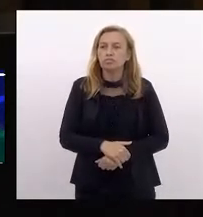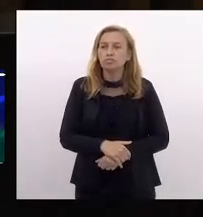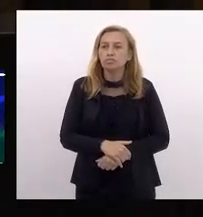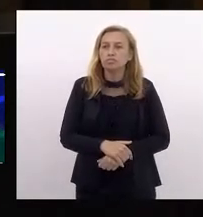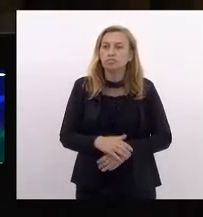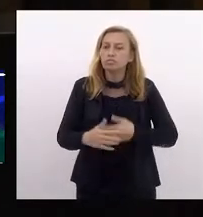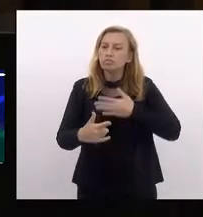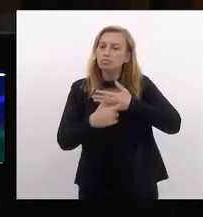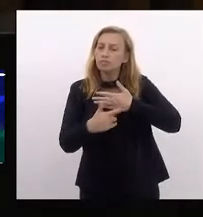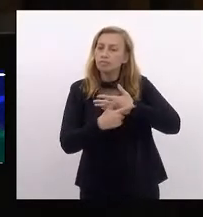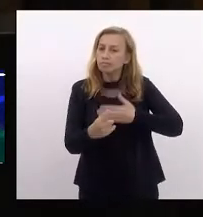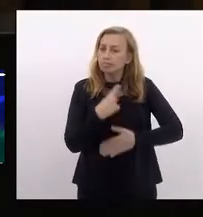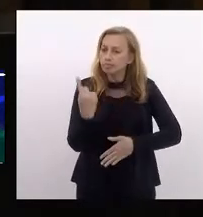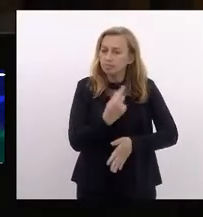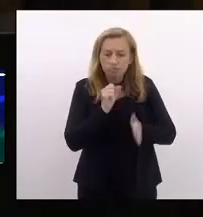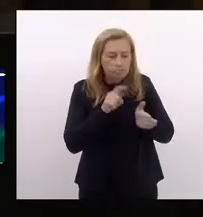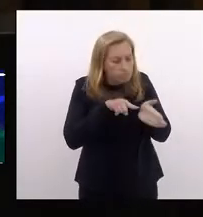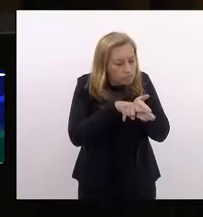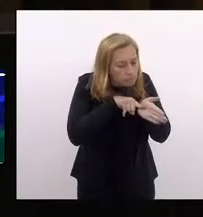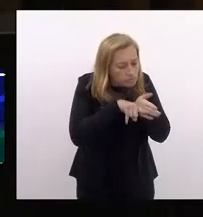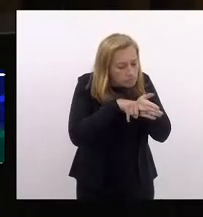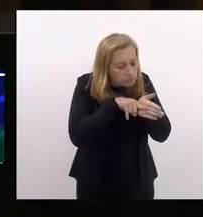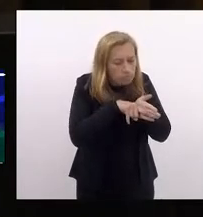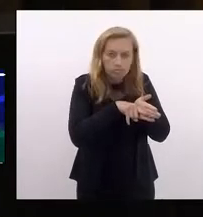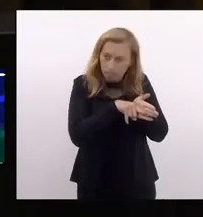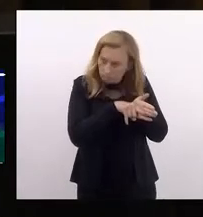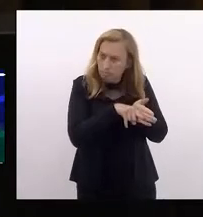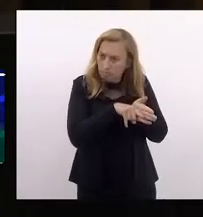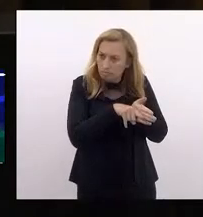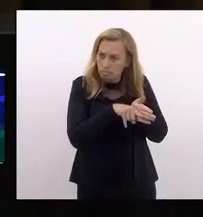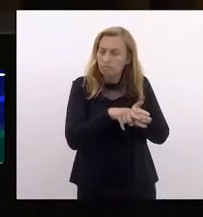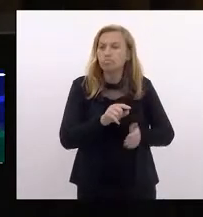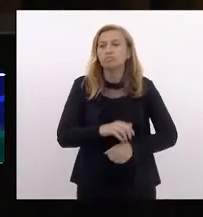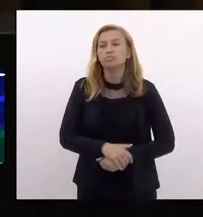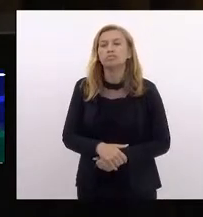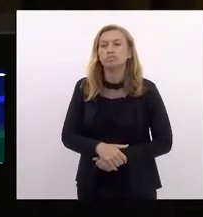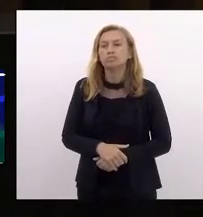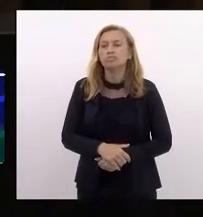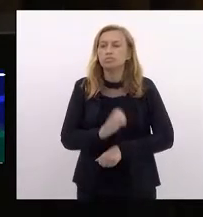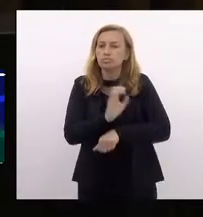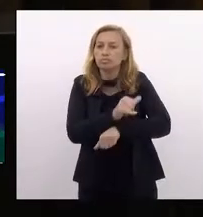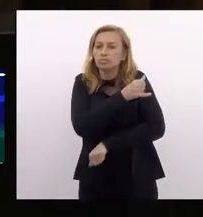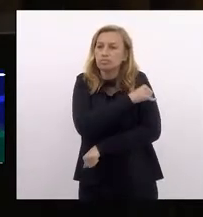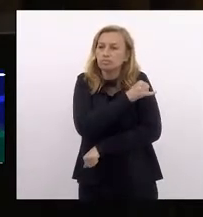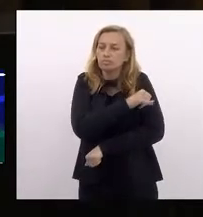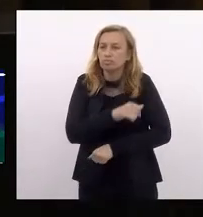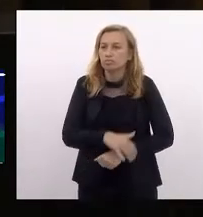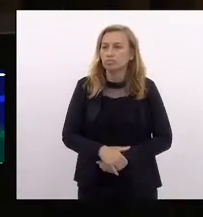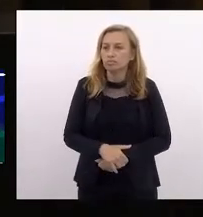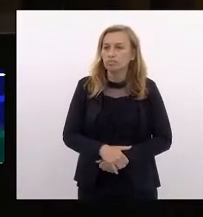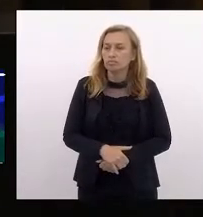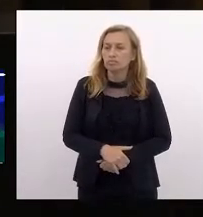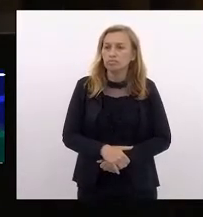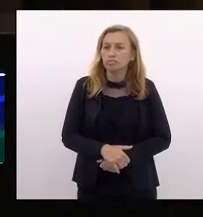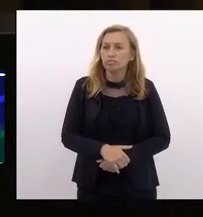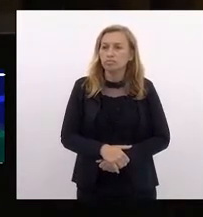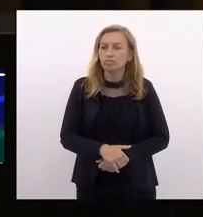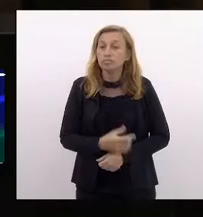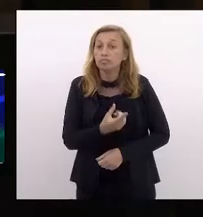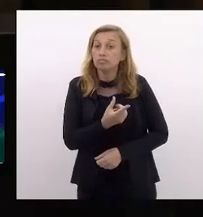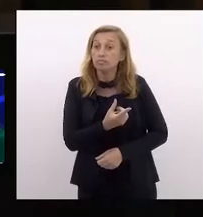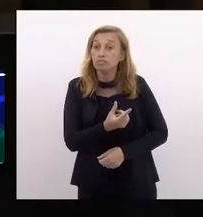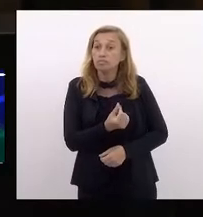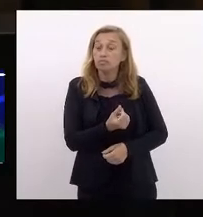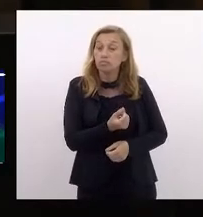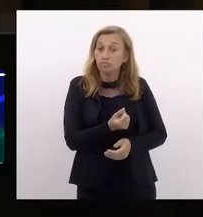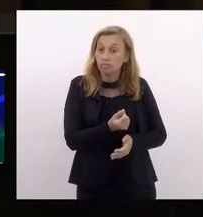papel de poder fiscalização de poder fiscalizador no estado do Rio de Janeiro as contas do